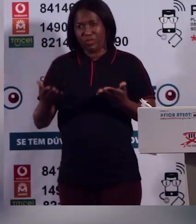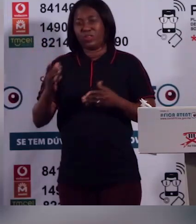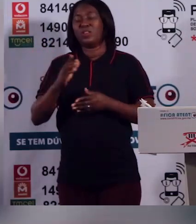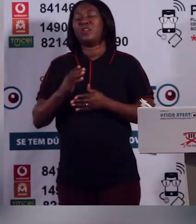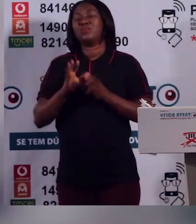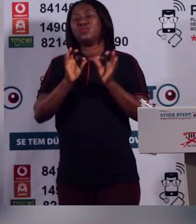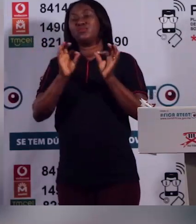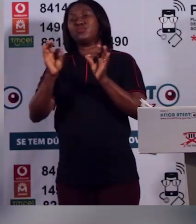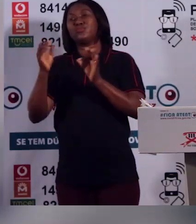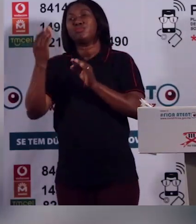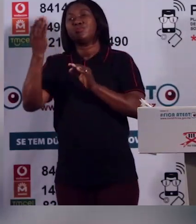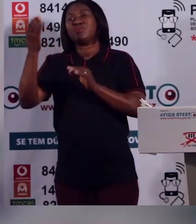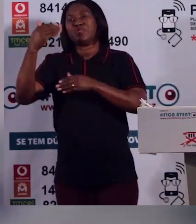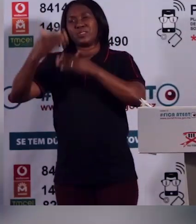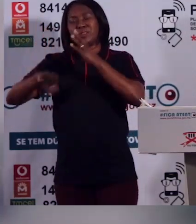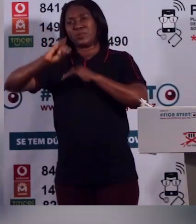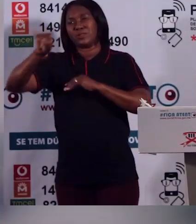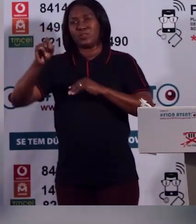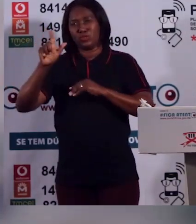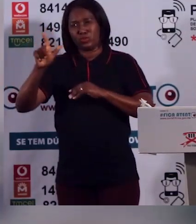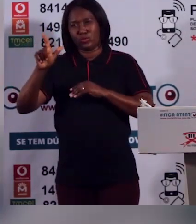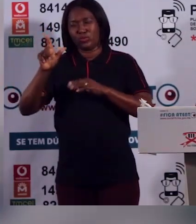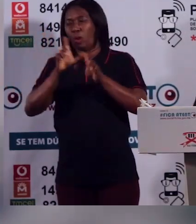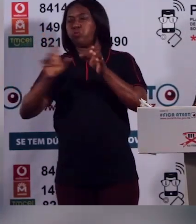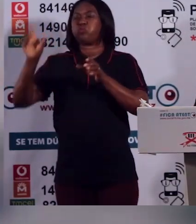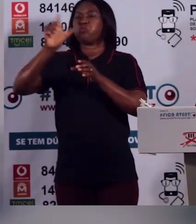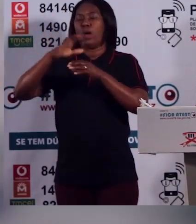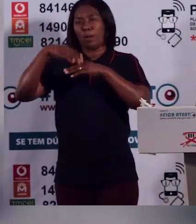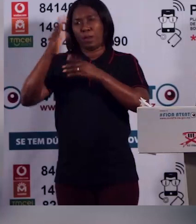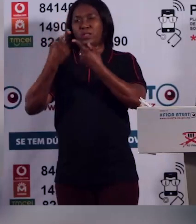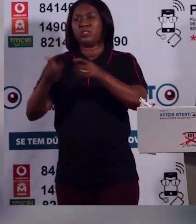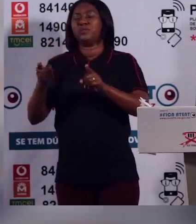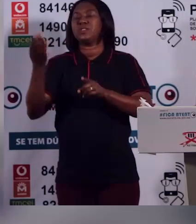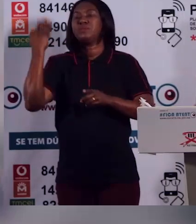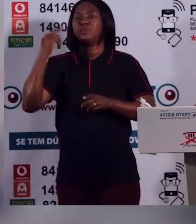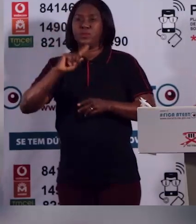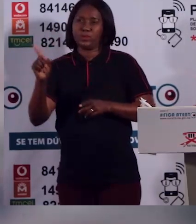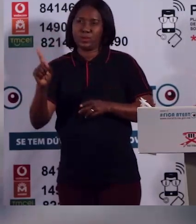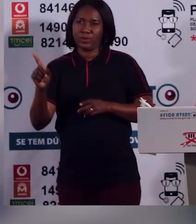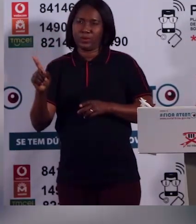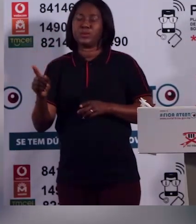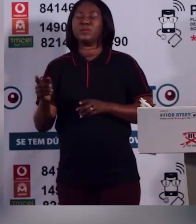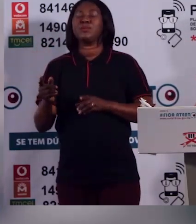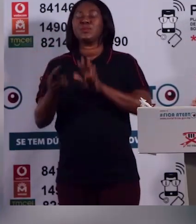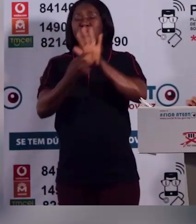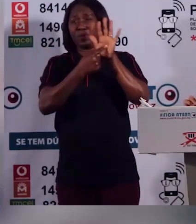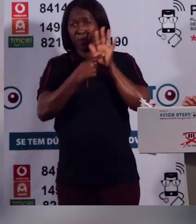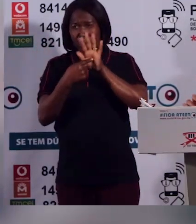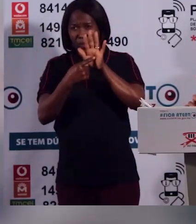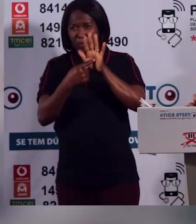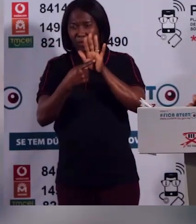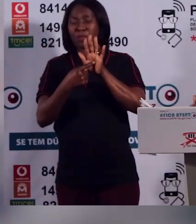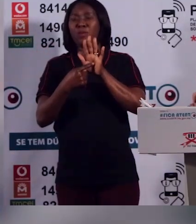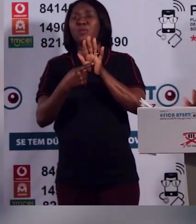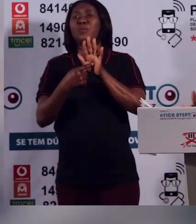casos registrados que no mês passado. O próximo, por favor. Aqui mostramos o número de